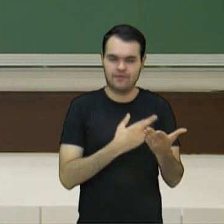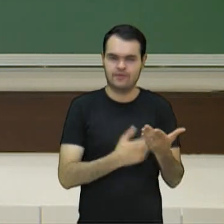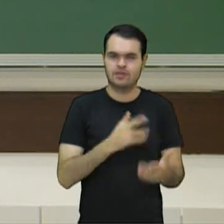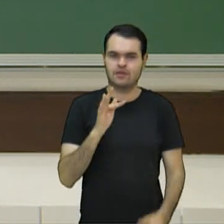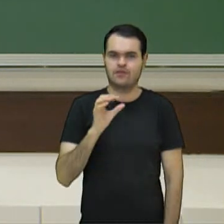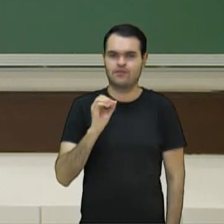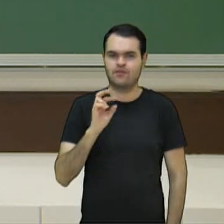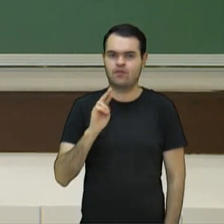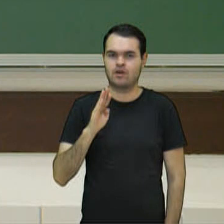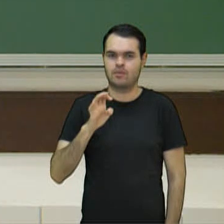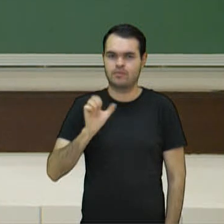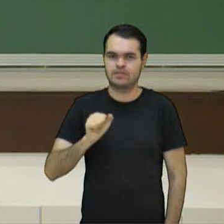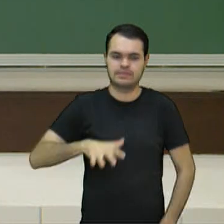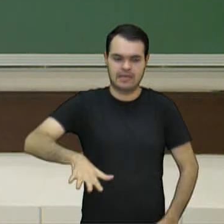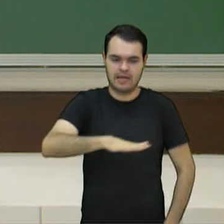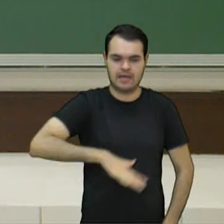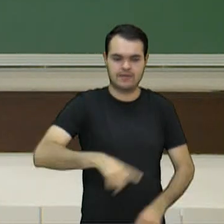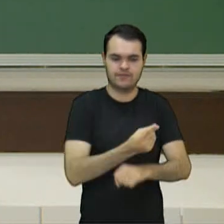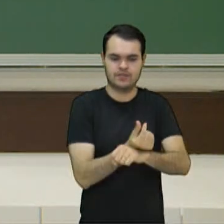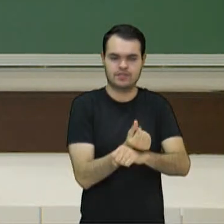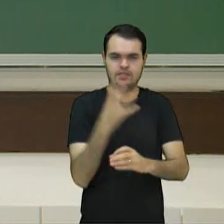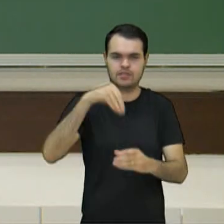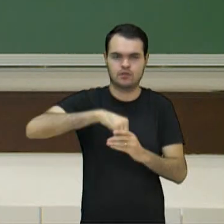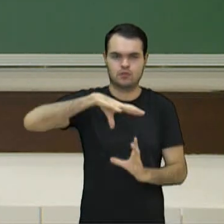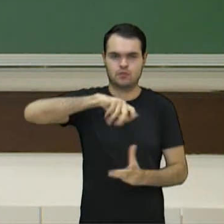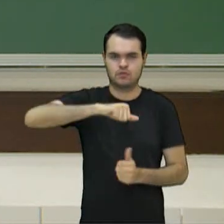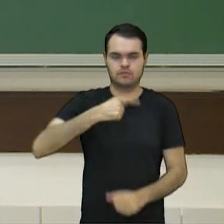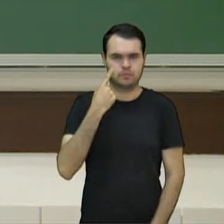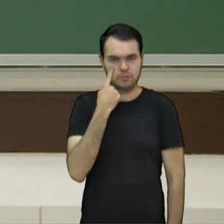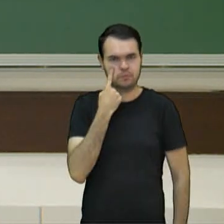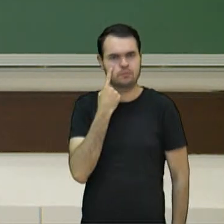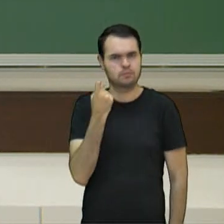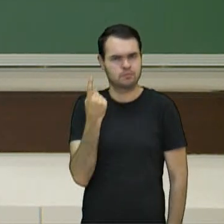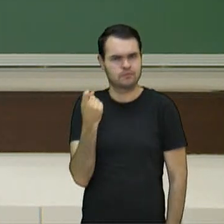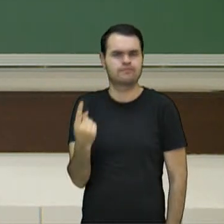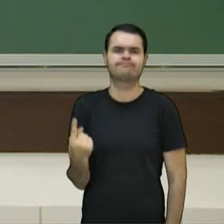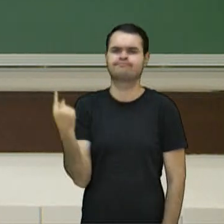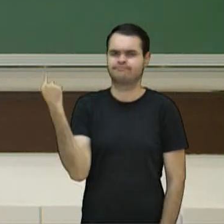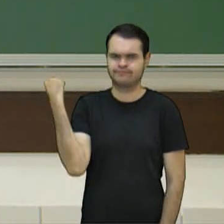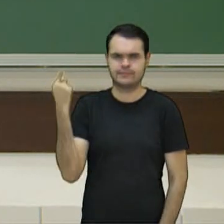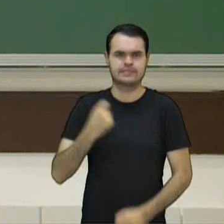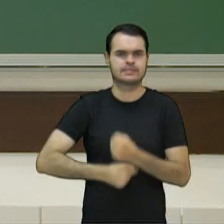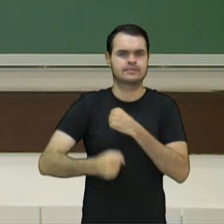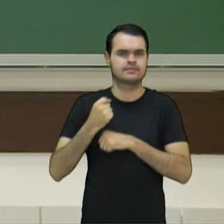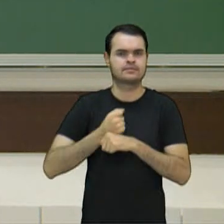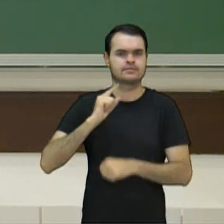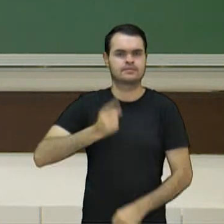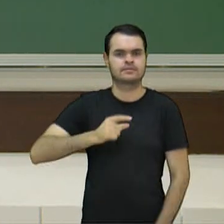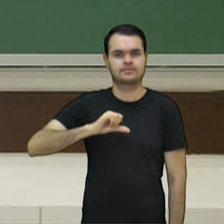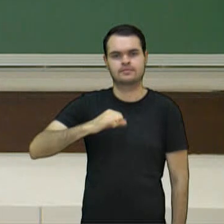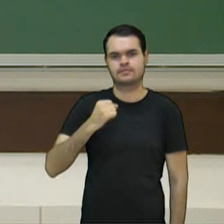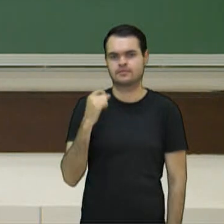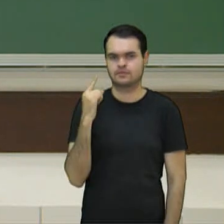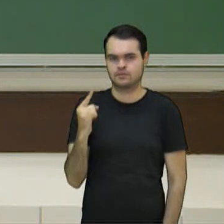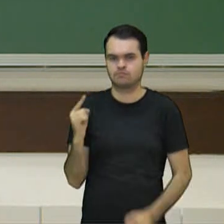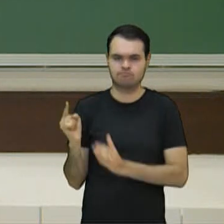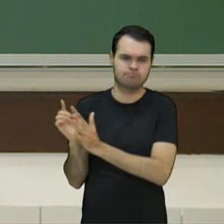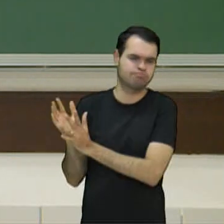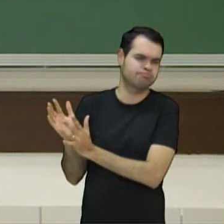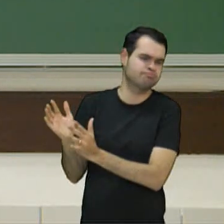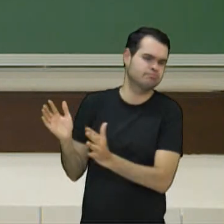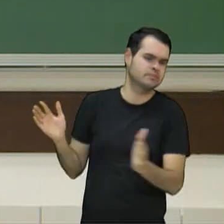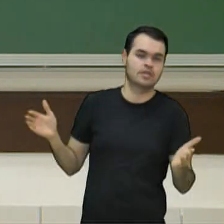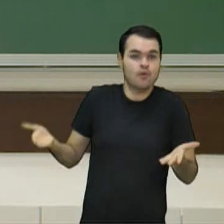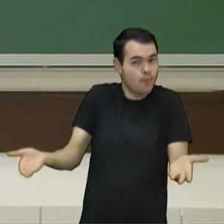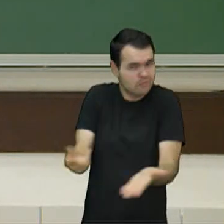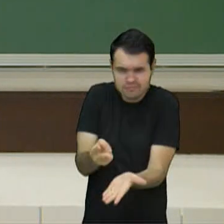parte financeira dentro do mundo. Observem que lá desde 81, quando ela iniciou até os anos, e ela continua,